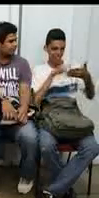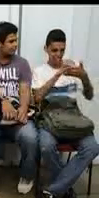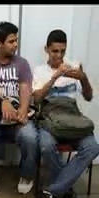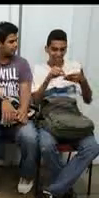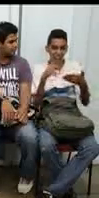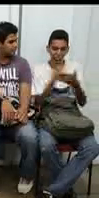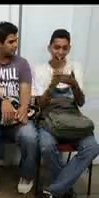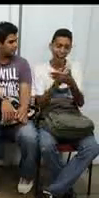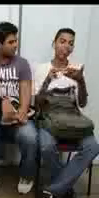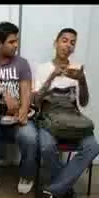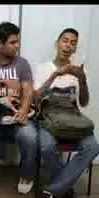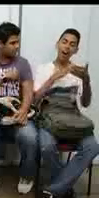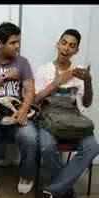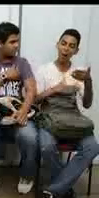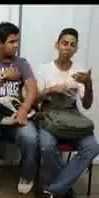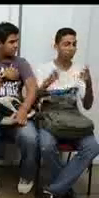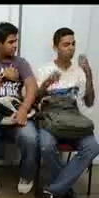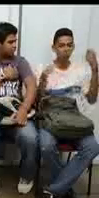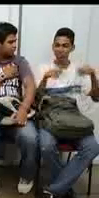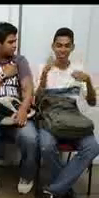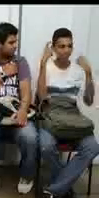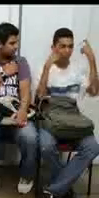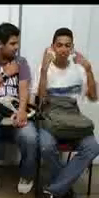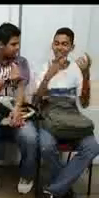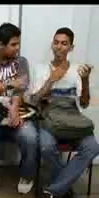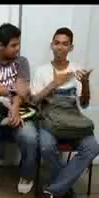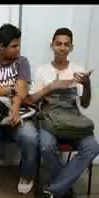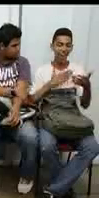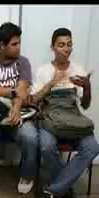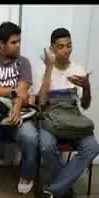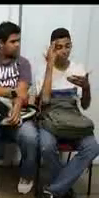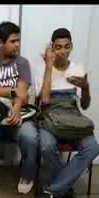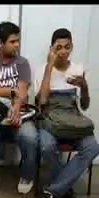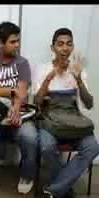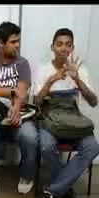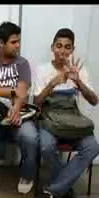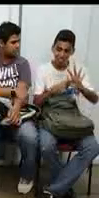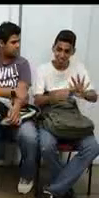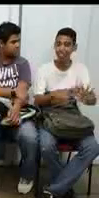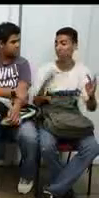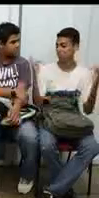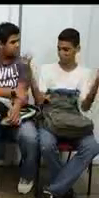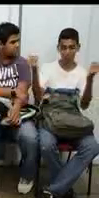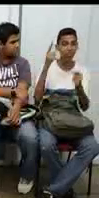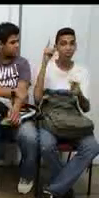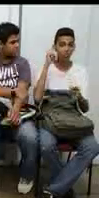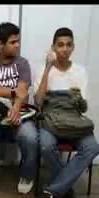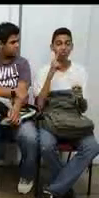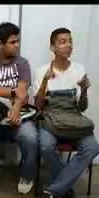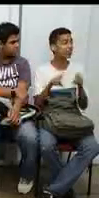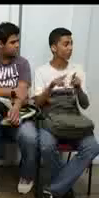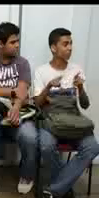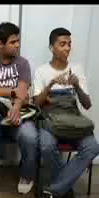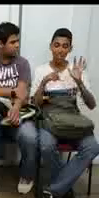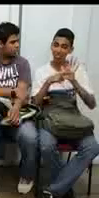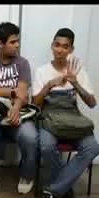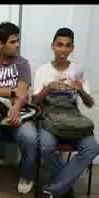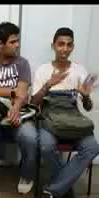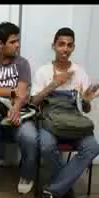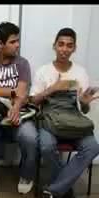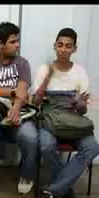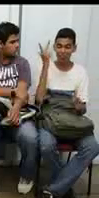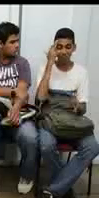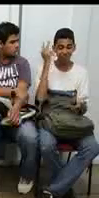Como explicar os detalhes, as coisas. Eu fiquei nervoso, mas assim, eu recebi a ajuda do